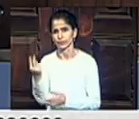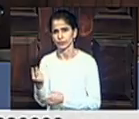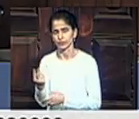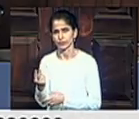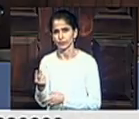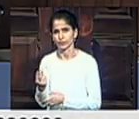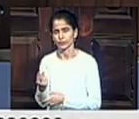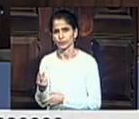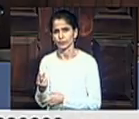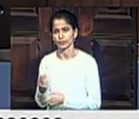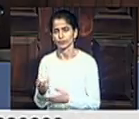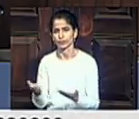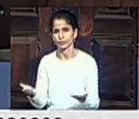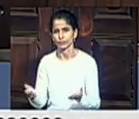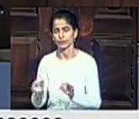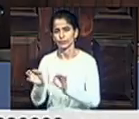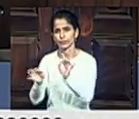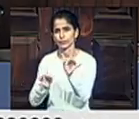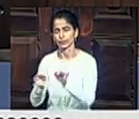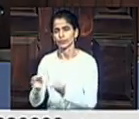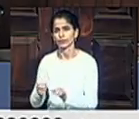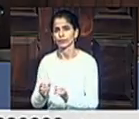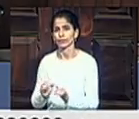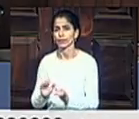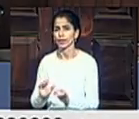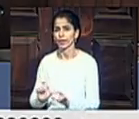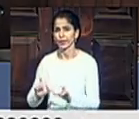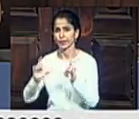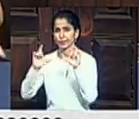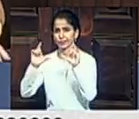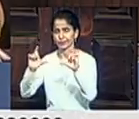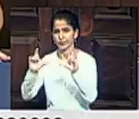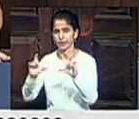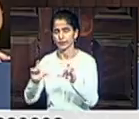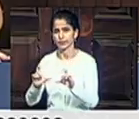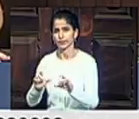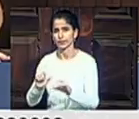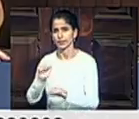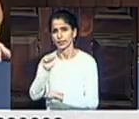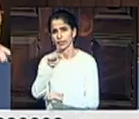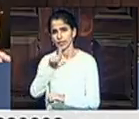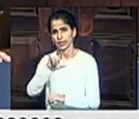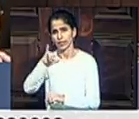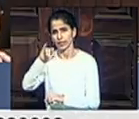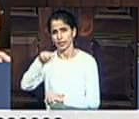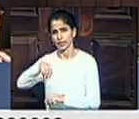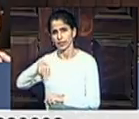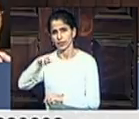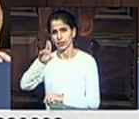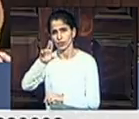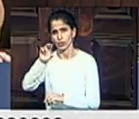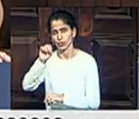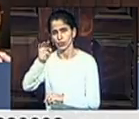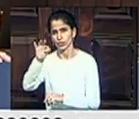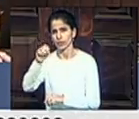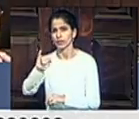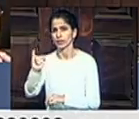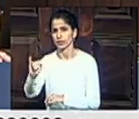2242, que é um projeto que aumenta a alíquota do